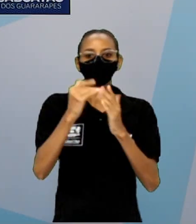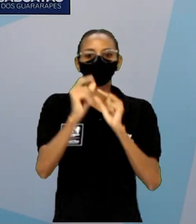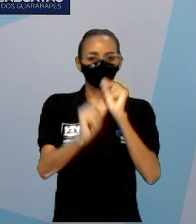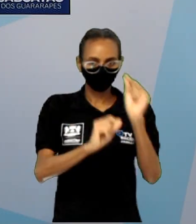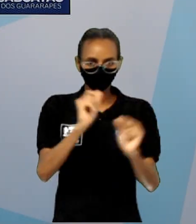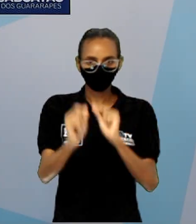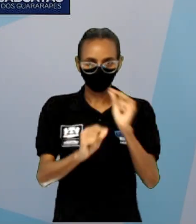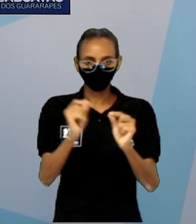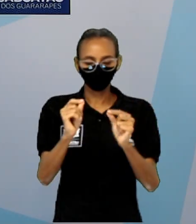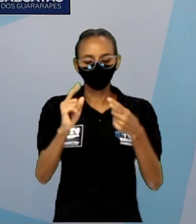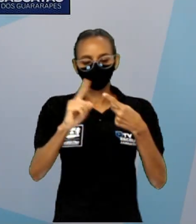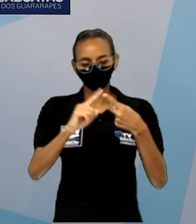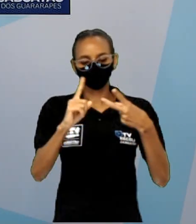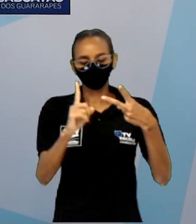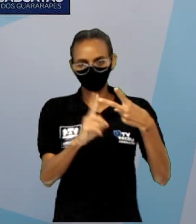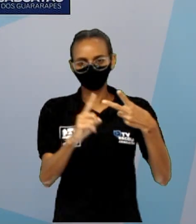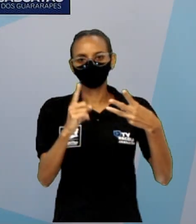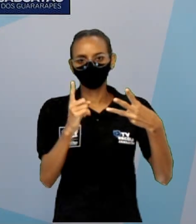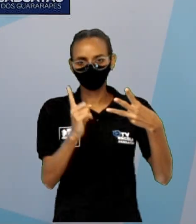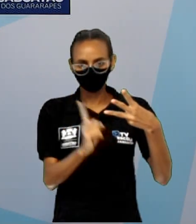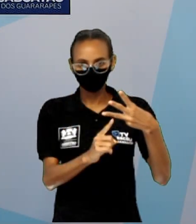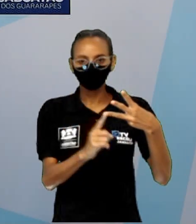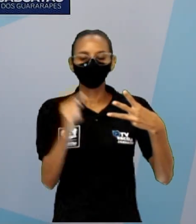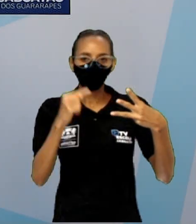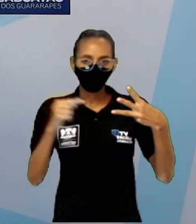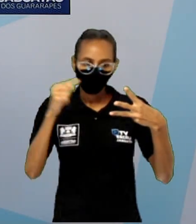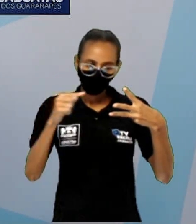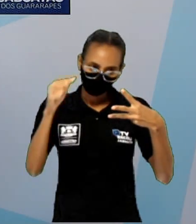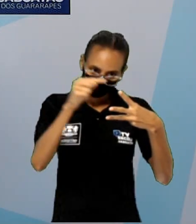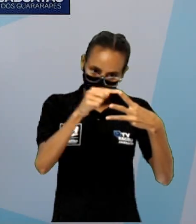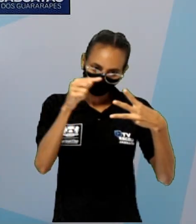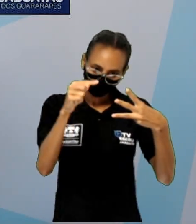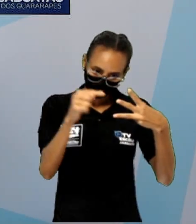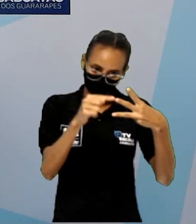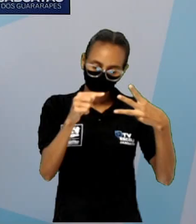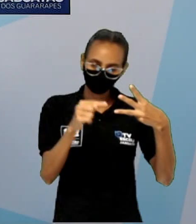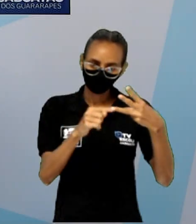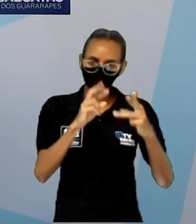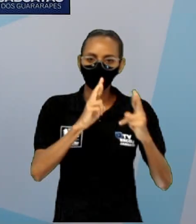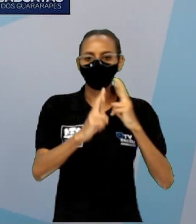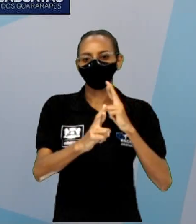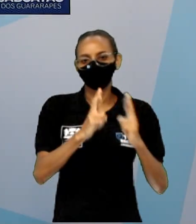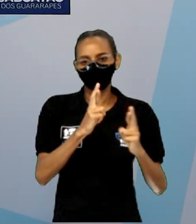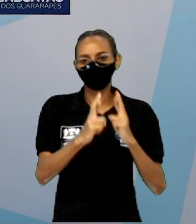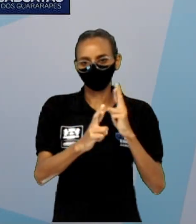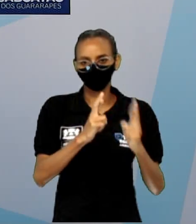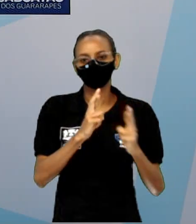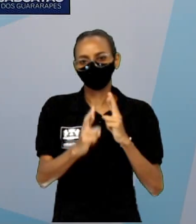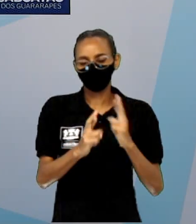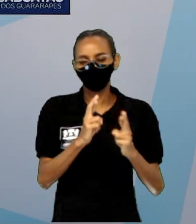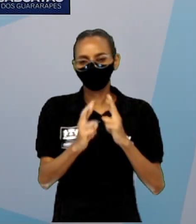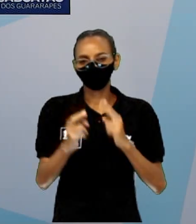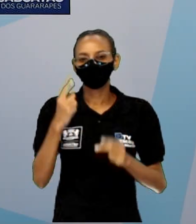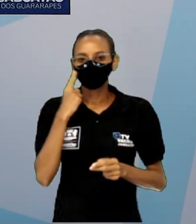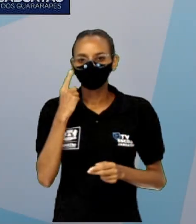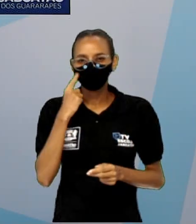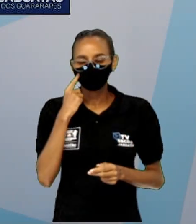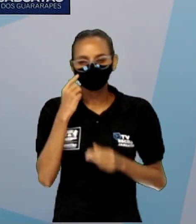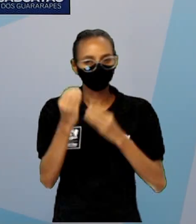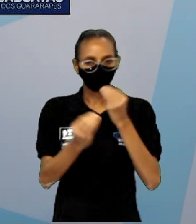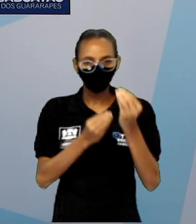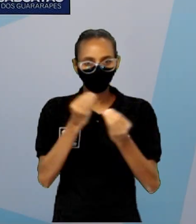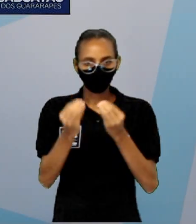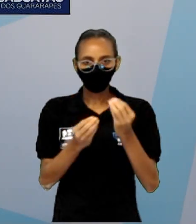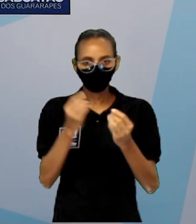esporte e marca, ele busca isso do atleta, ele busca nessa relação para que eles medem as forças que eles tenham para a